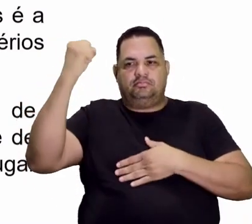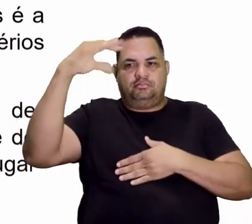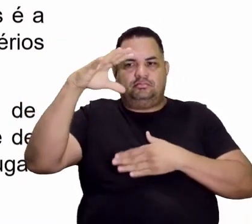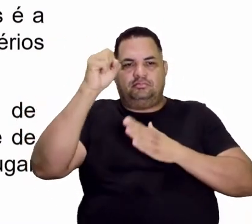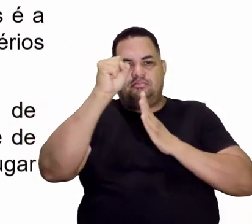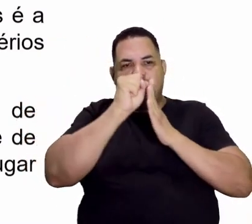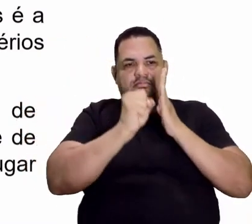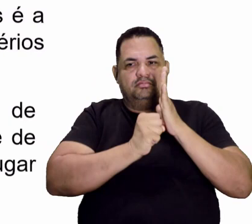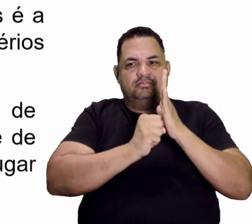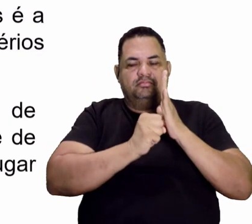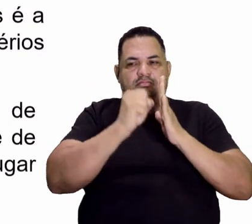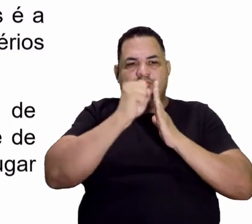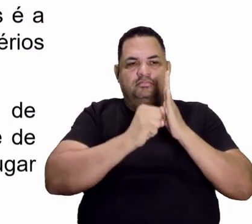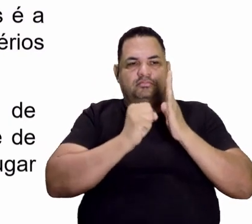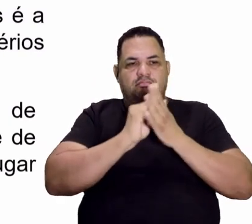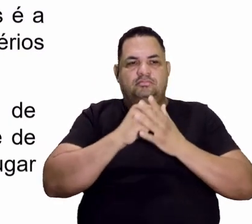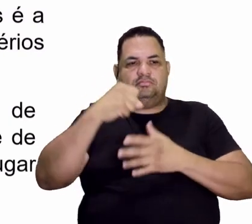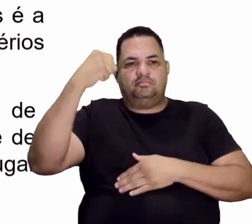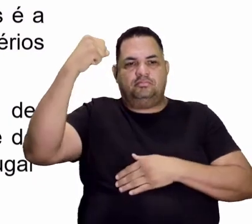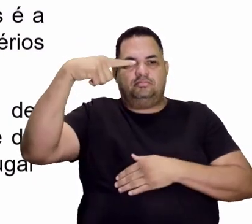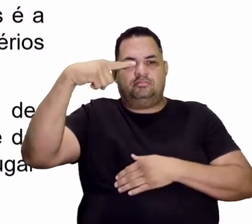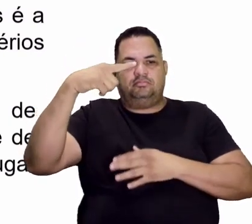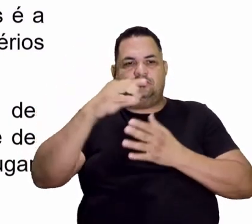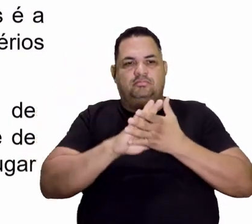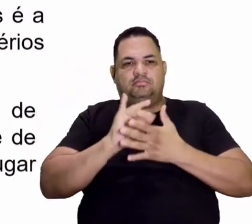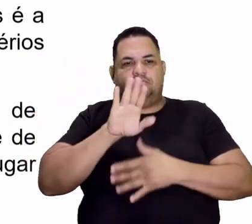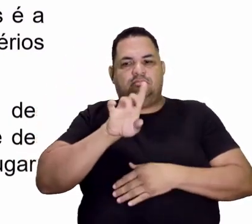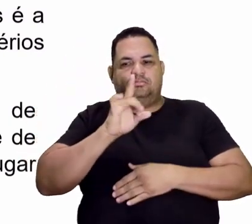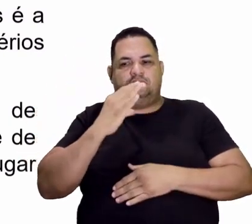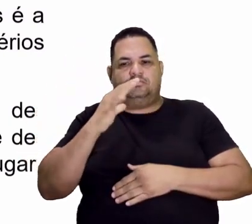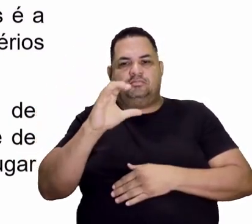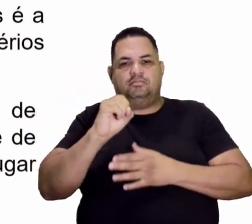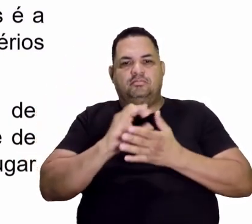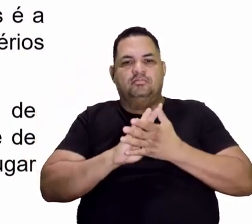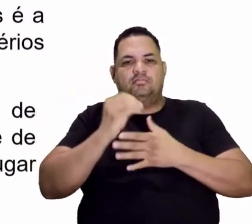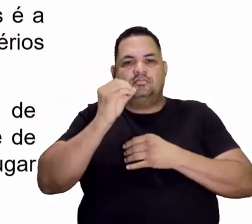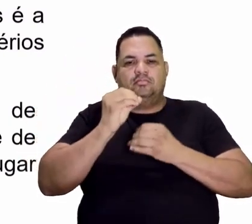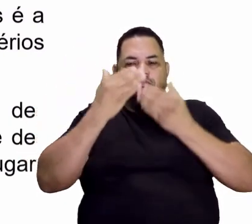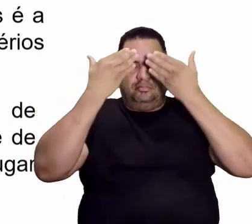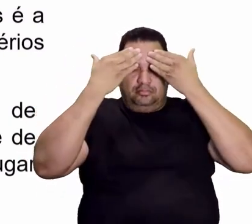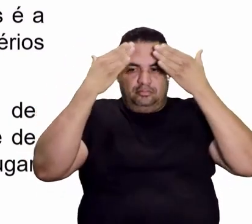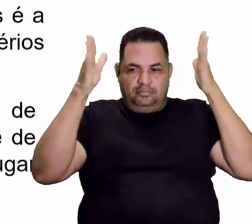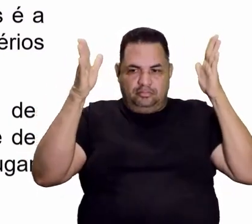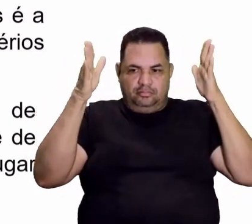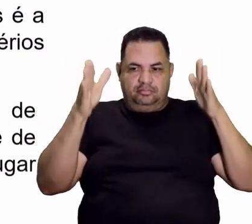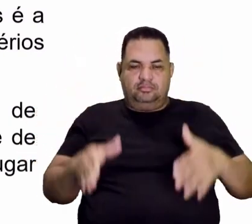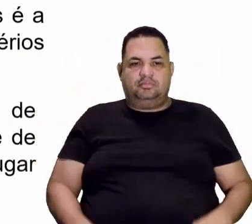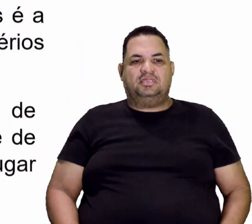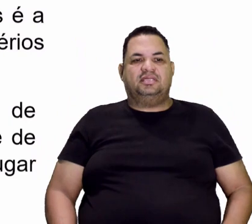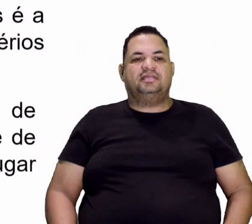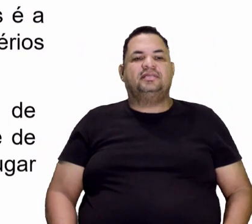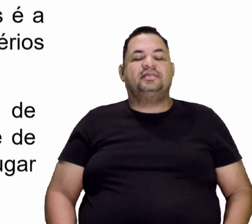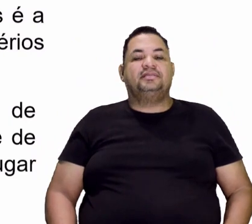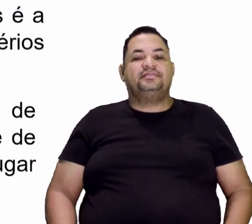iluminismo, chamado também de século das luzes, ilustração ou esclarecimento,